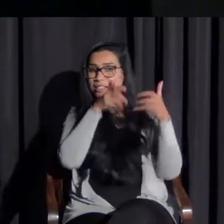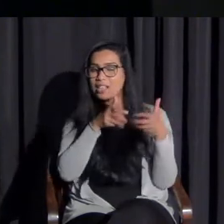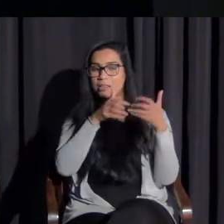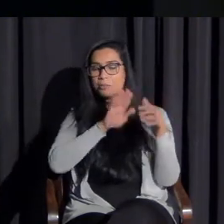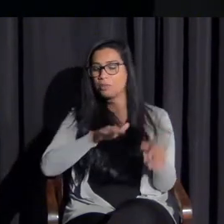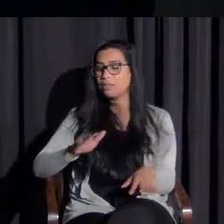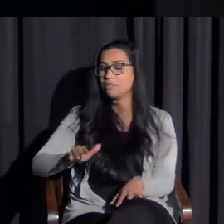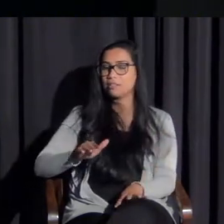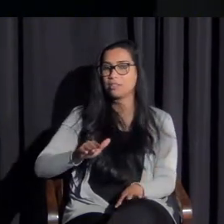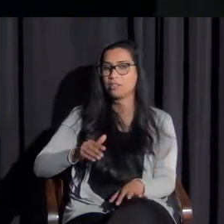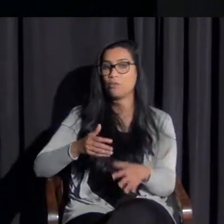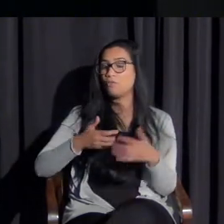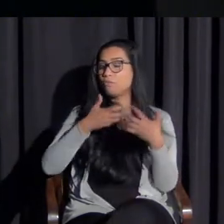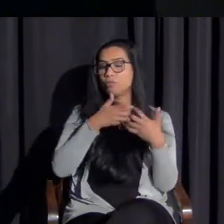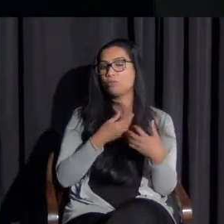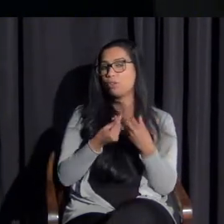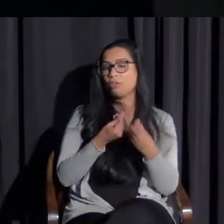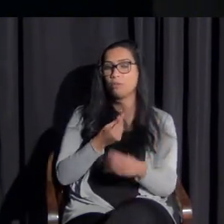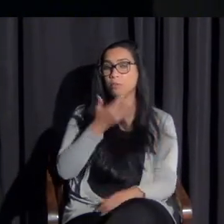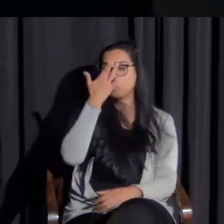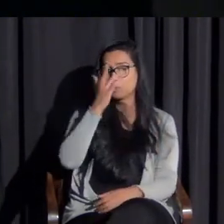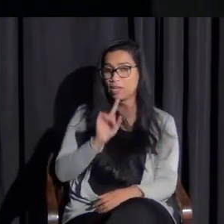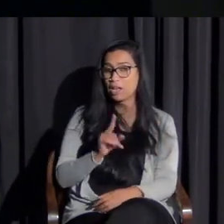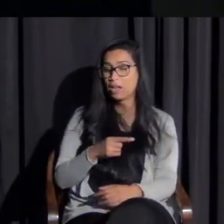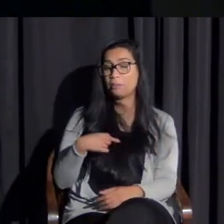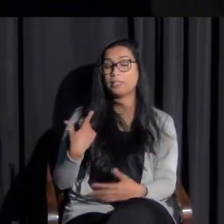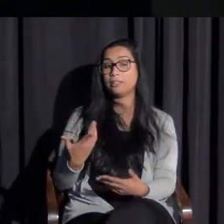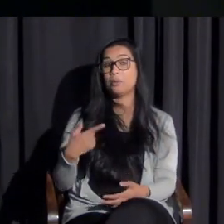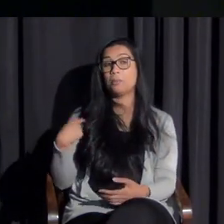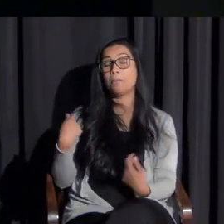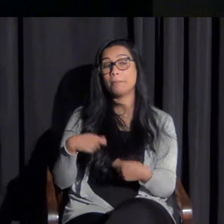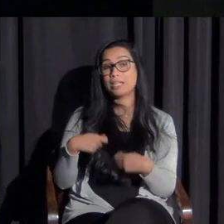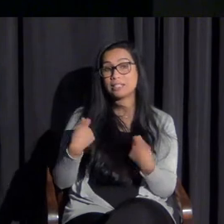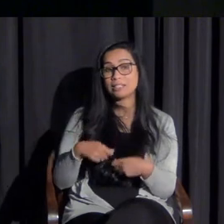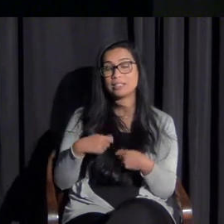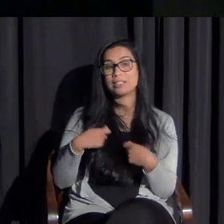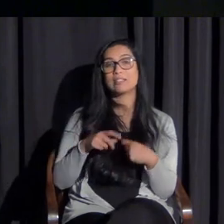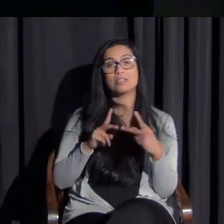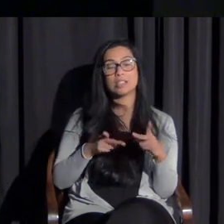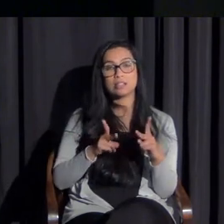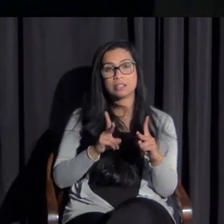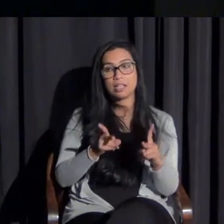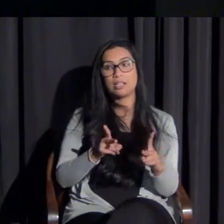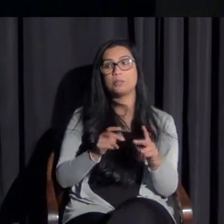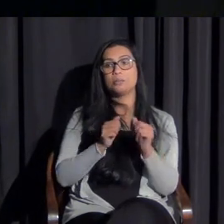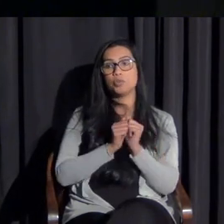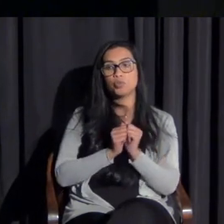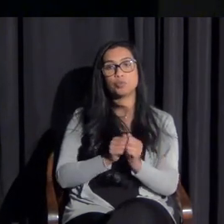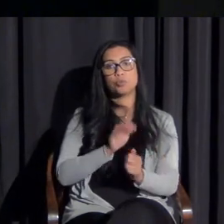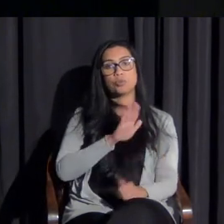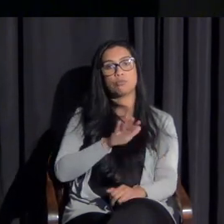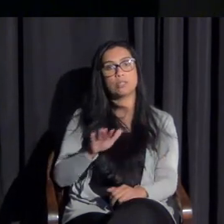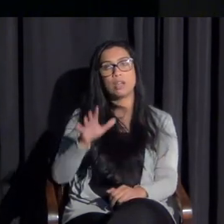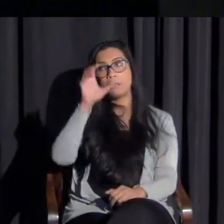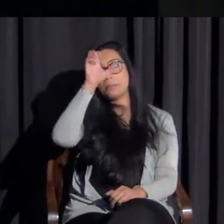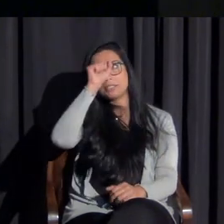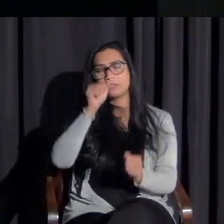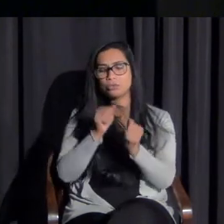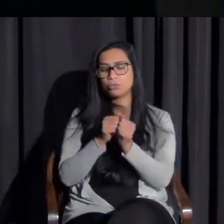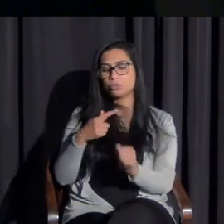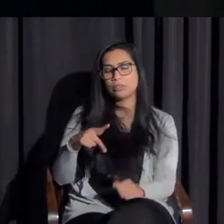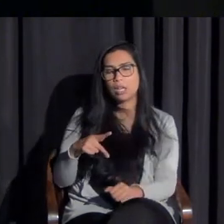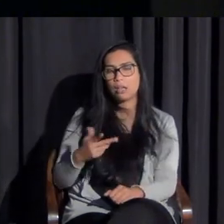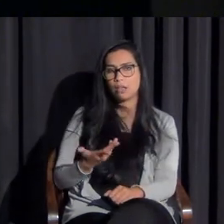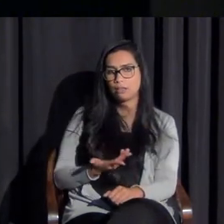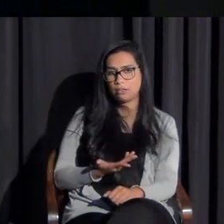as crianças e, portanto, a gente precisa estar aberto, né, para estar com elas e aprender com elas. Então,